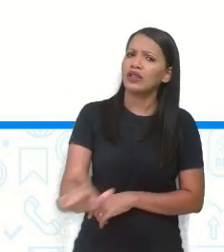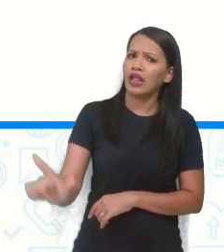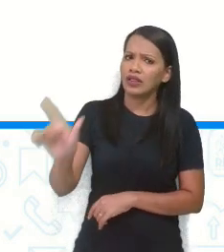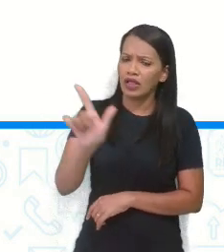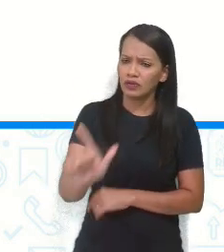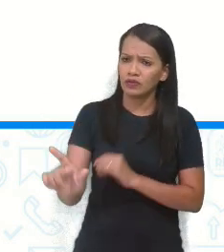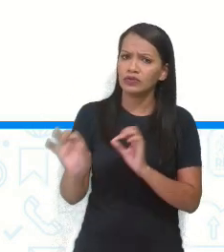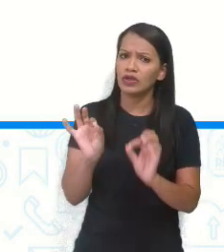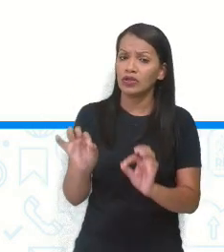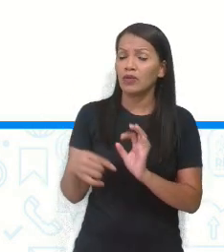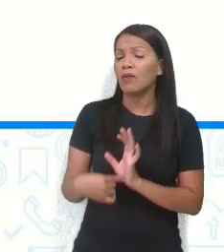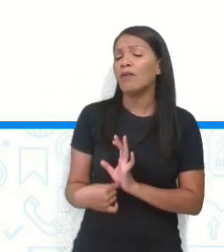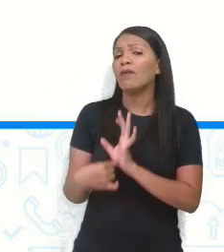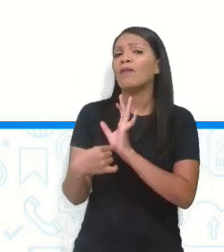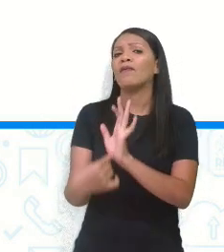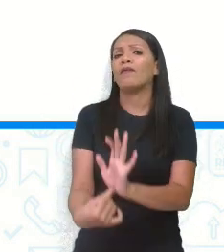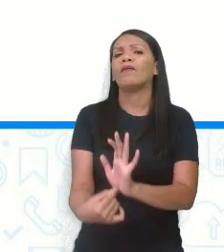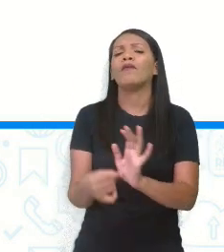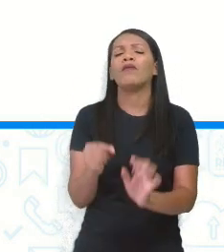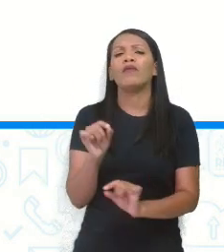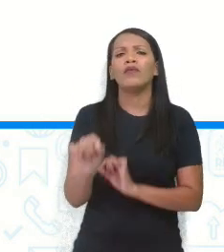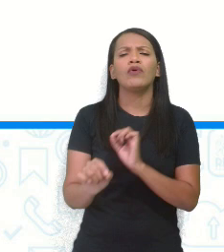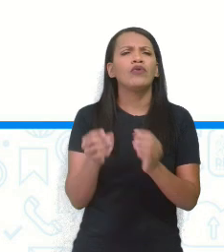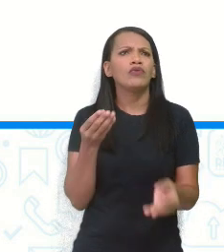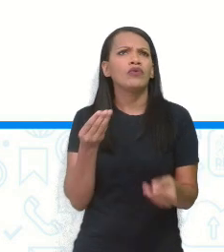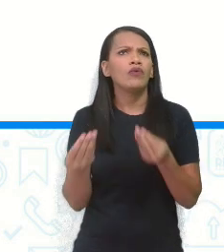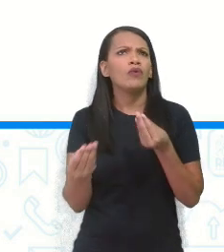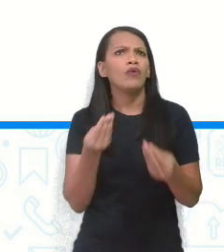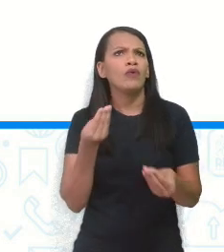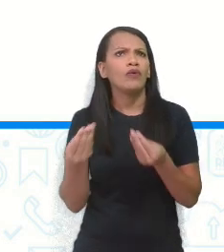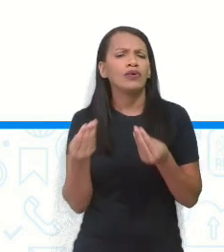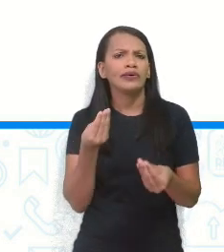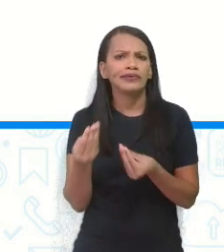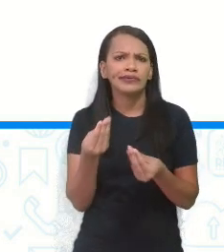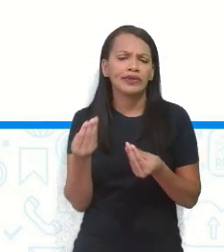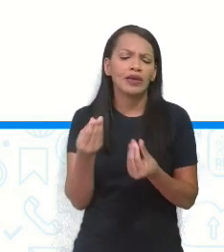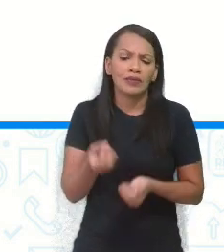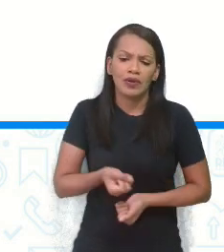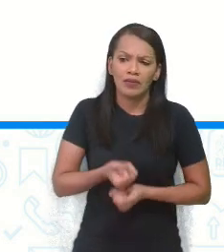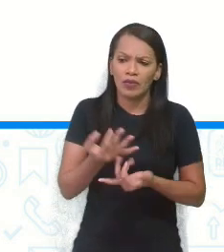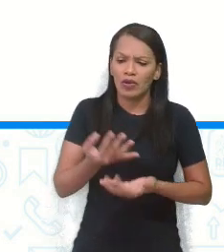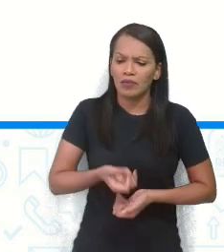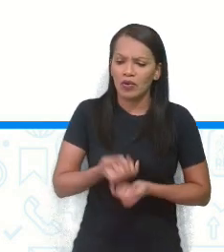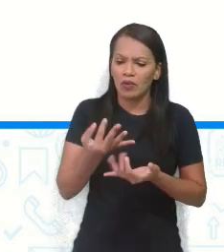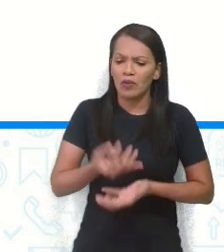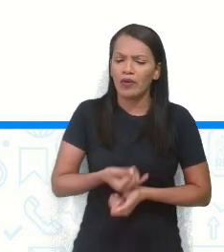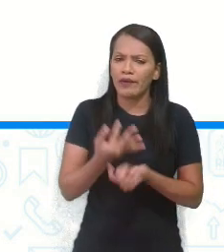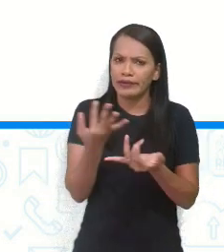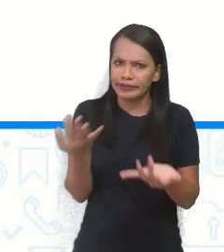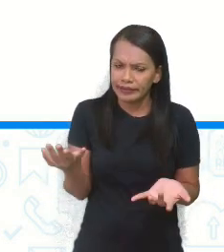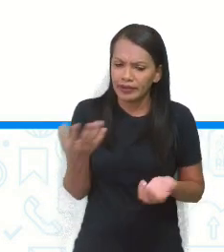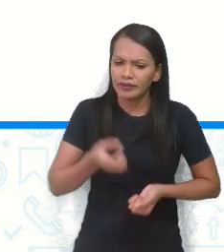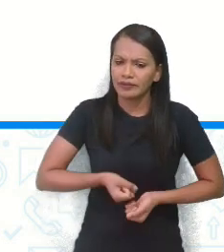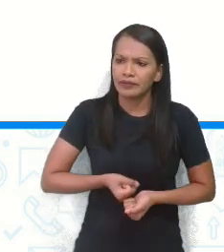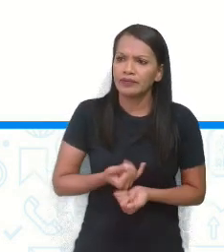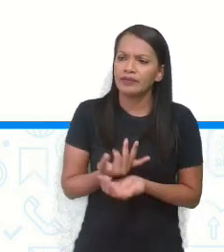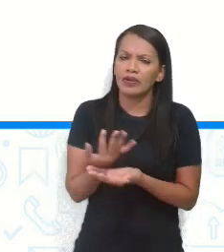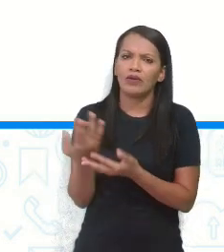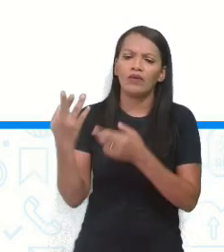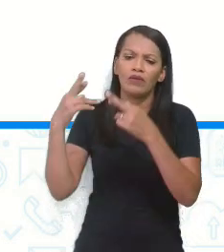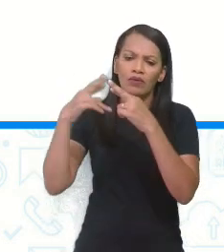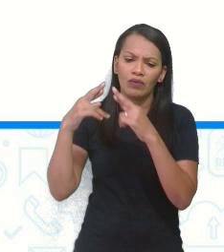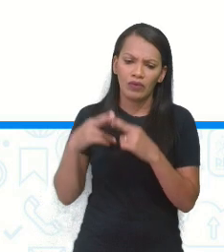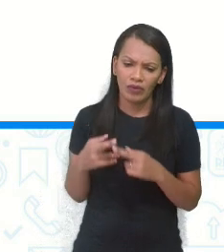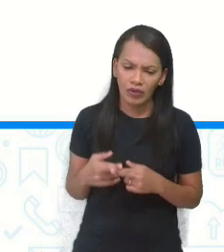é? Mostrando como a poesia, o poema, não é? Através da rima,